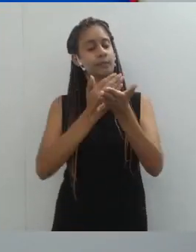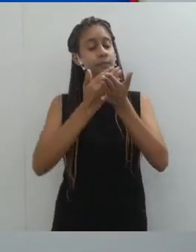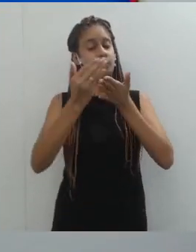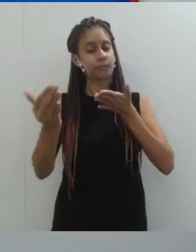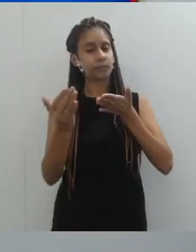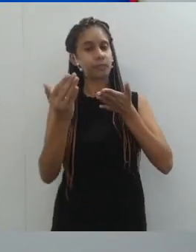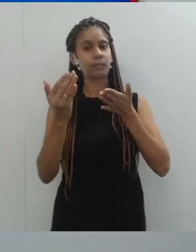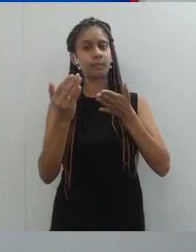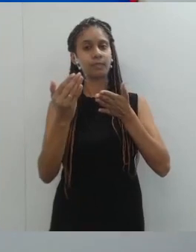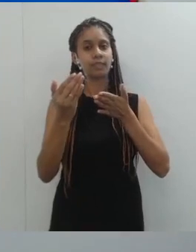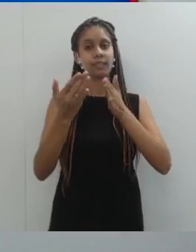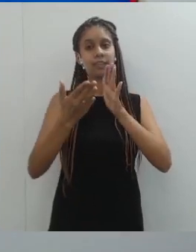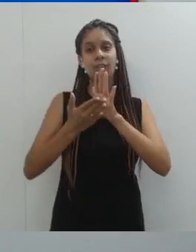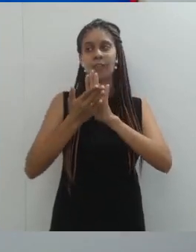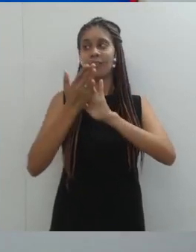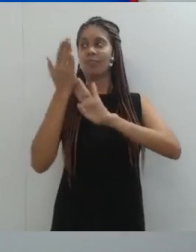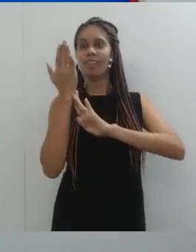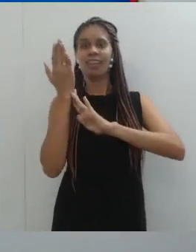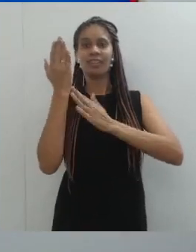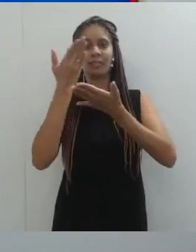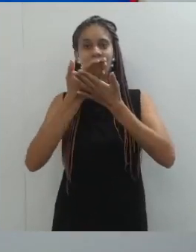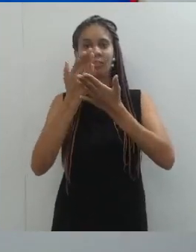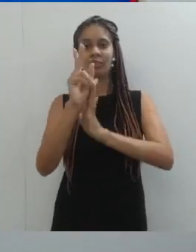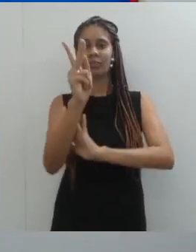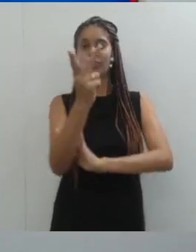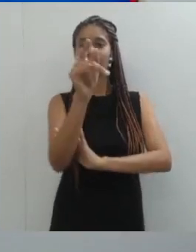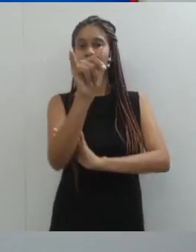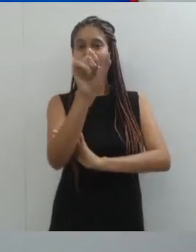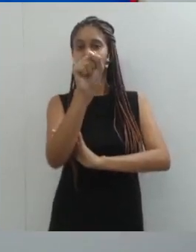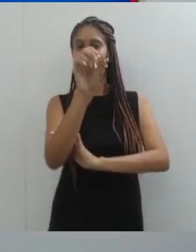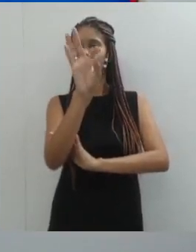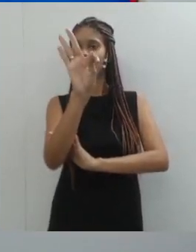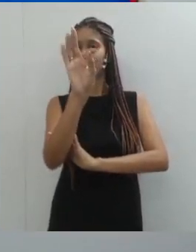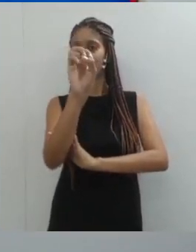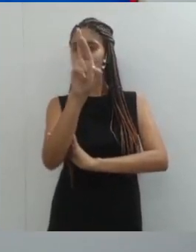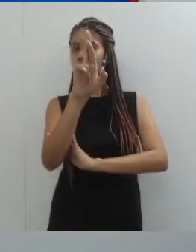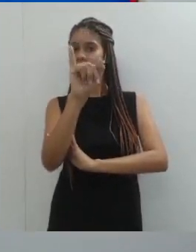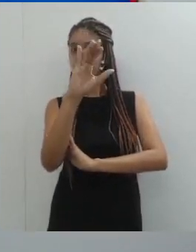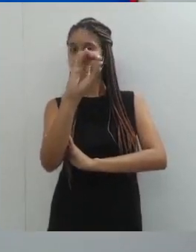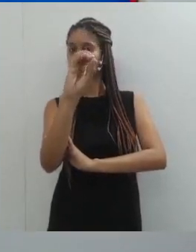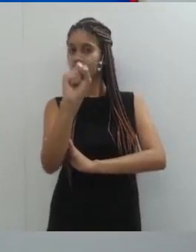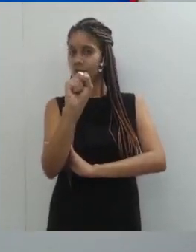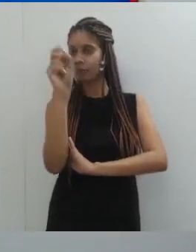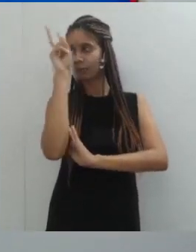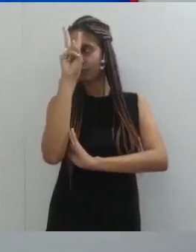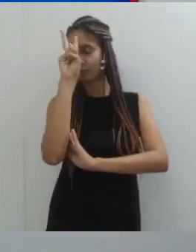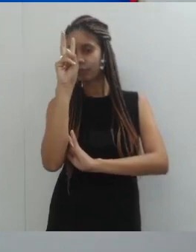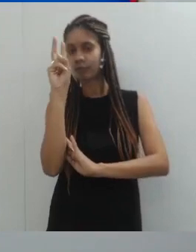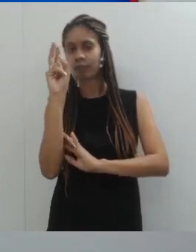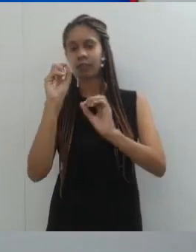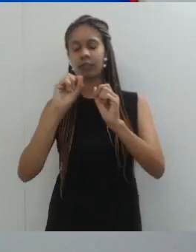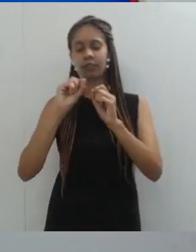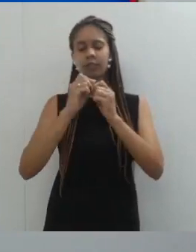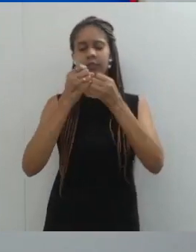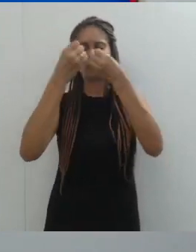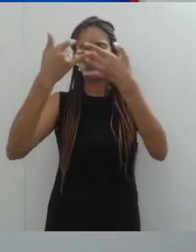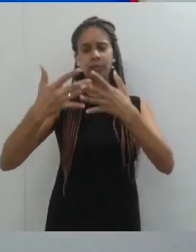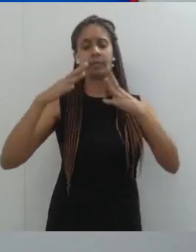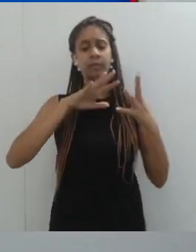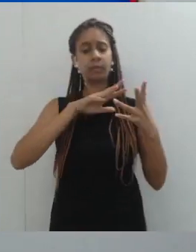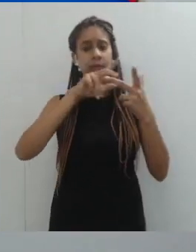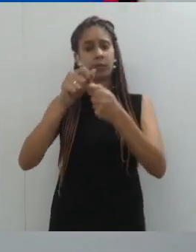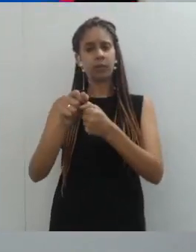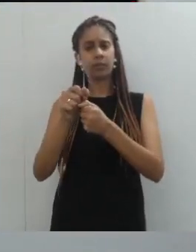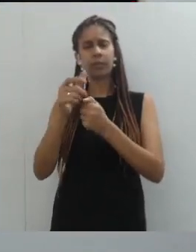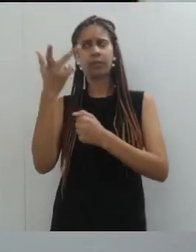nossa viagem pelos estudos históricos através de uma definição global, uma definição